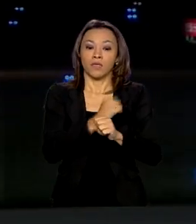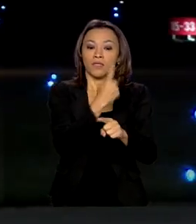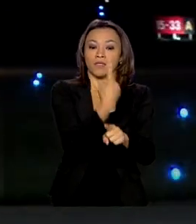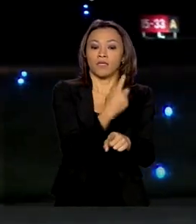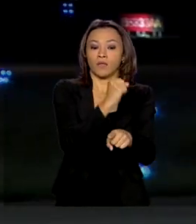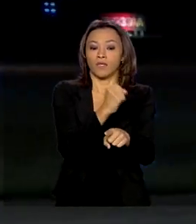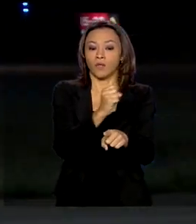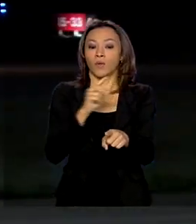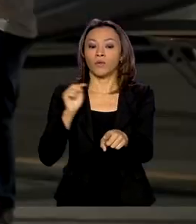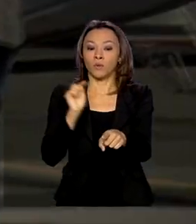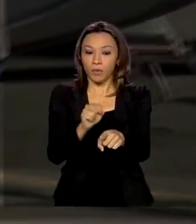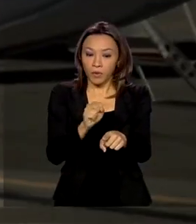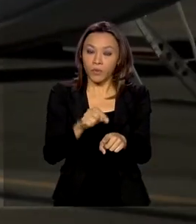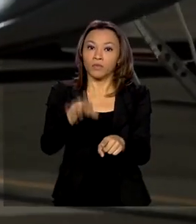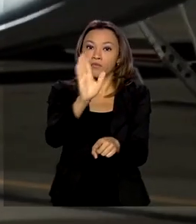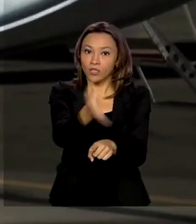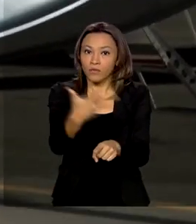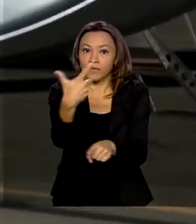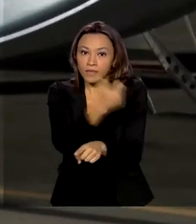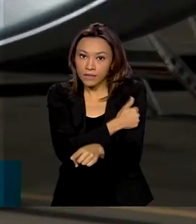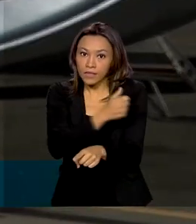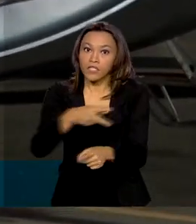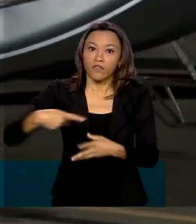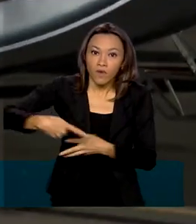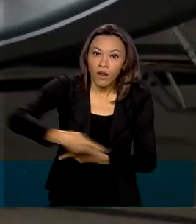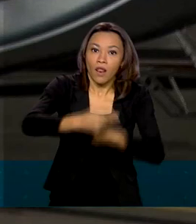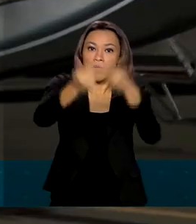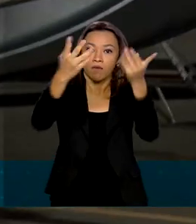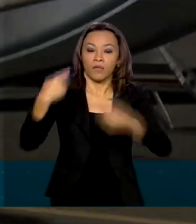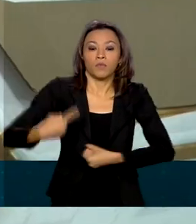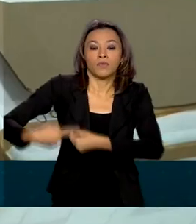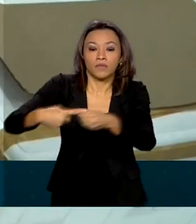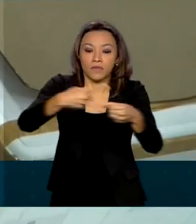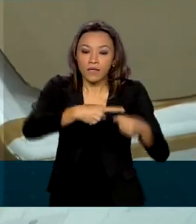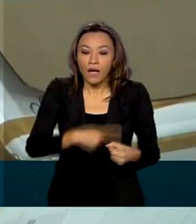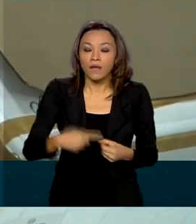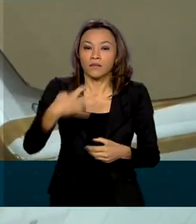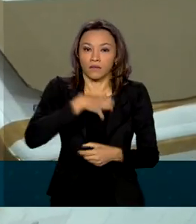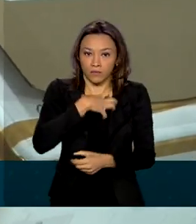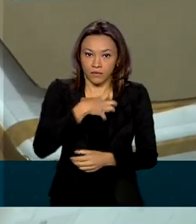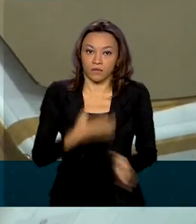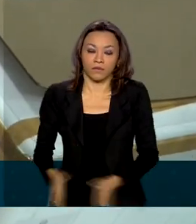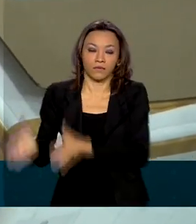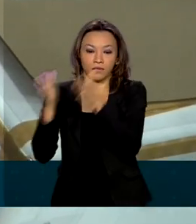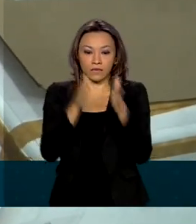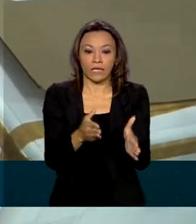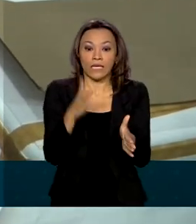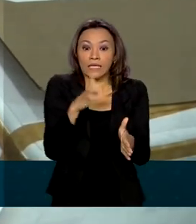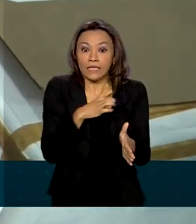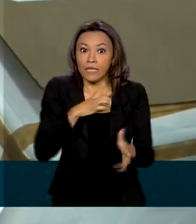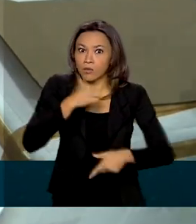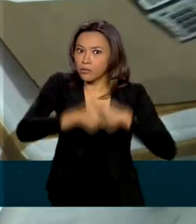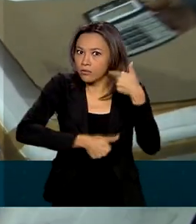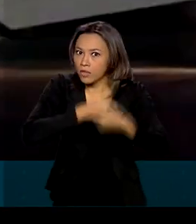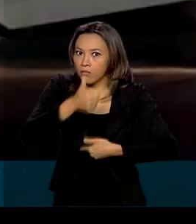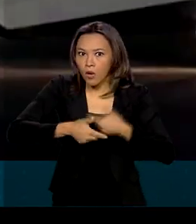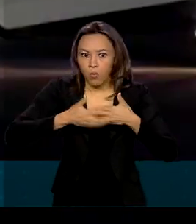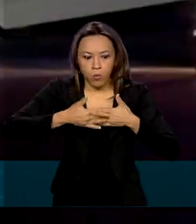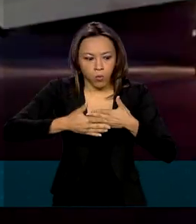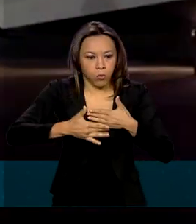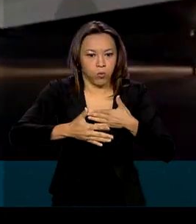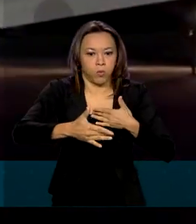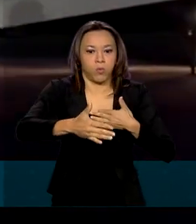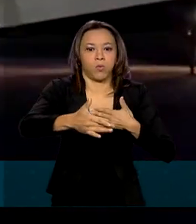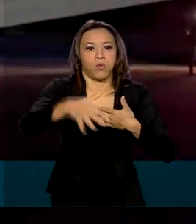mil baianos os imunizante já foram enviados para o interior do Estado temos um trabalho muito grande pela frente aí